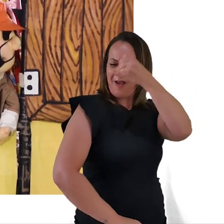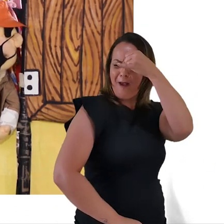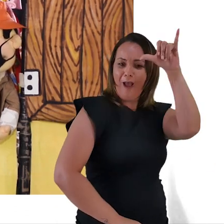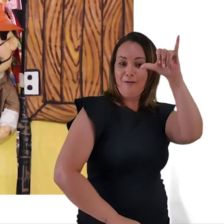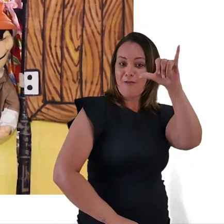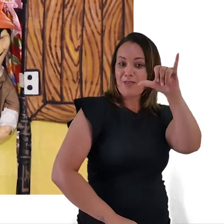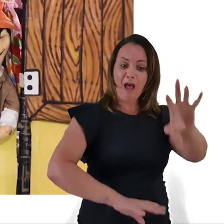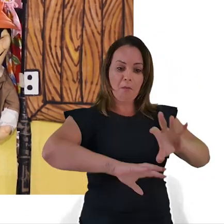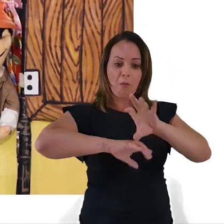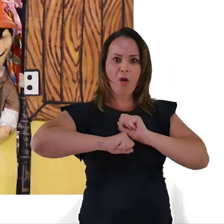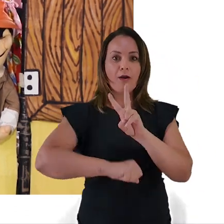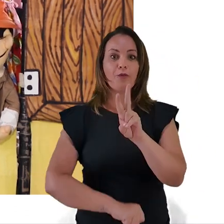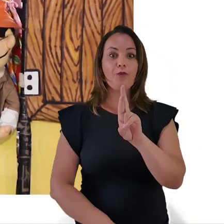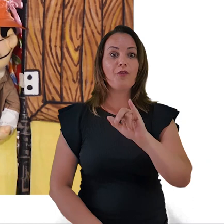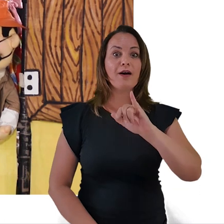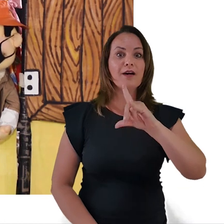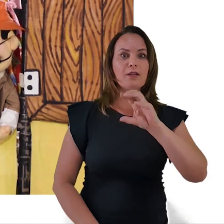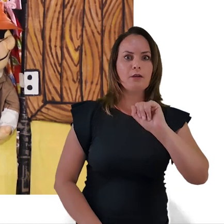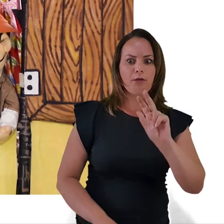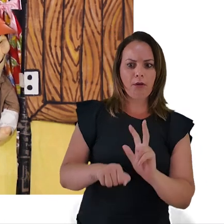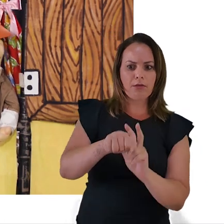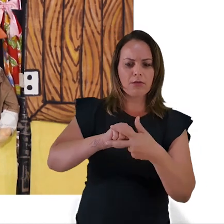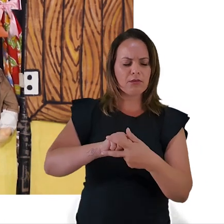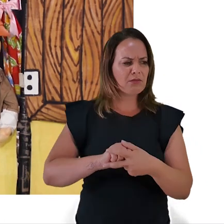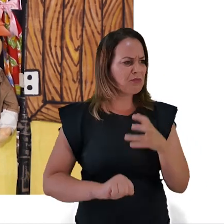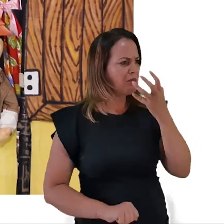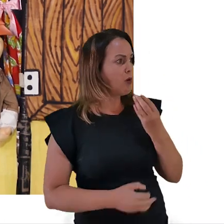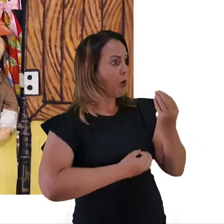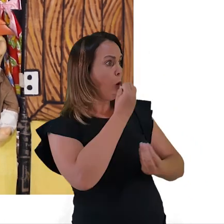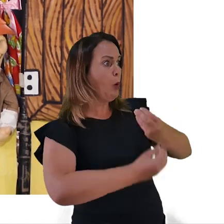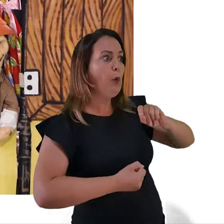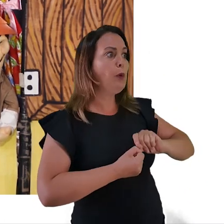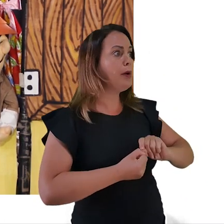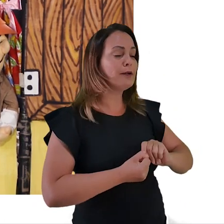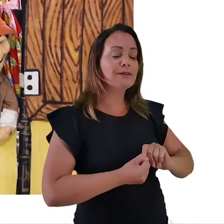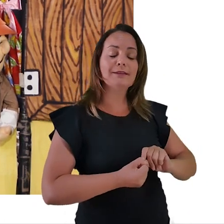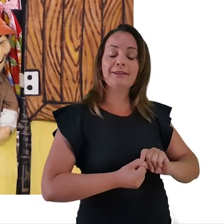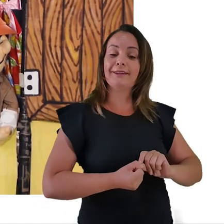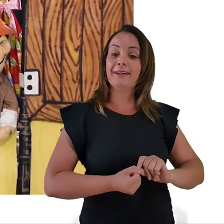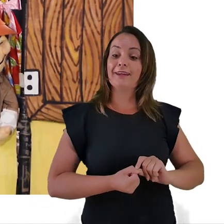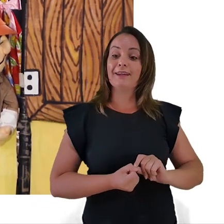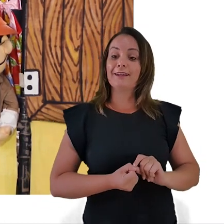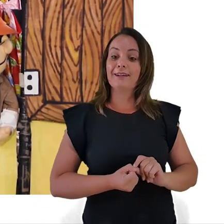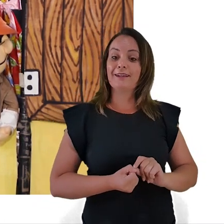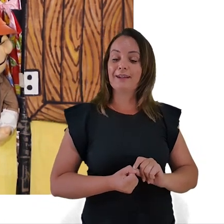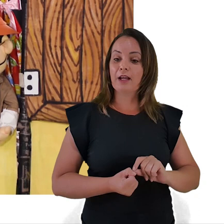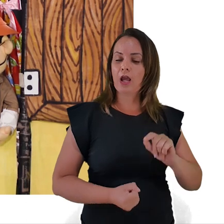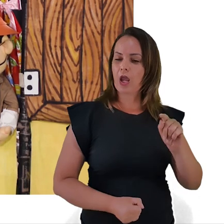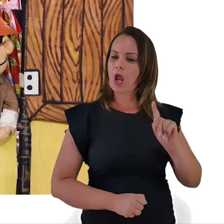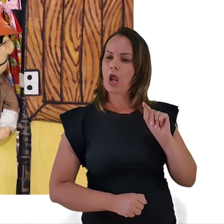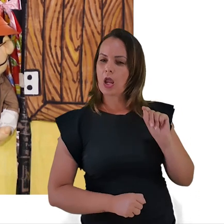varíola. Sério? Sério! E como que ele fez? Olha, ele observou que